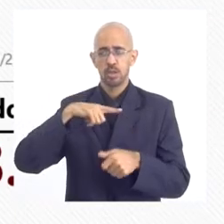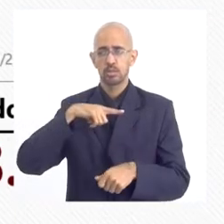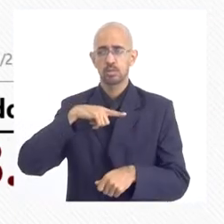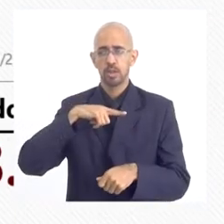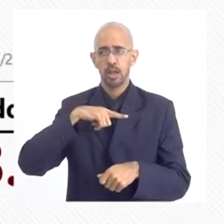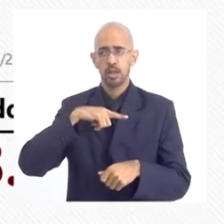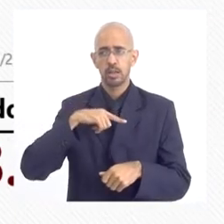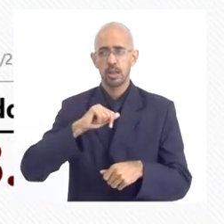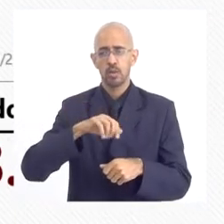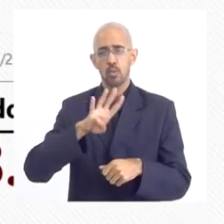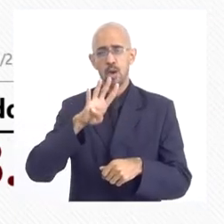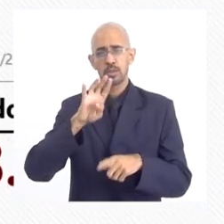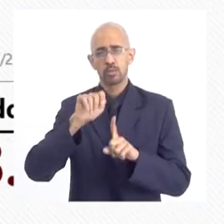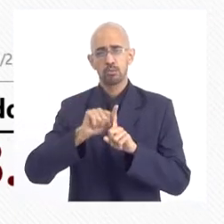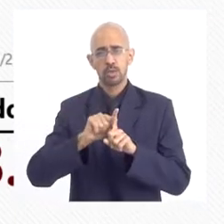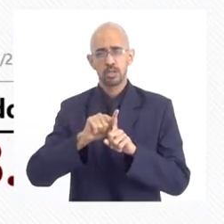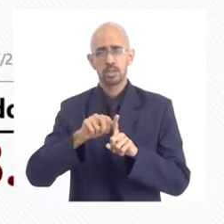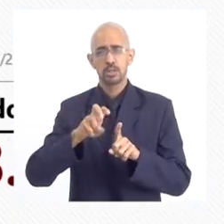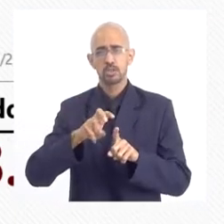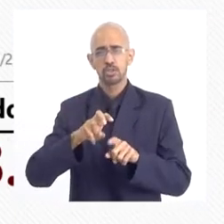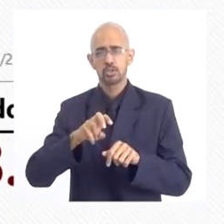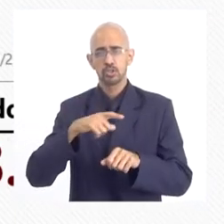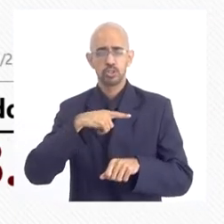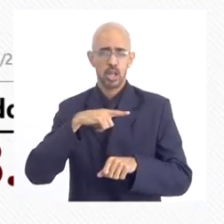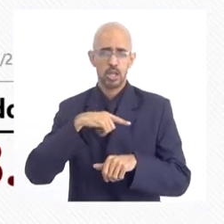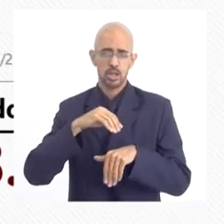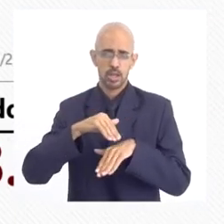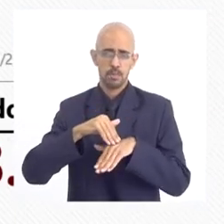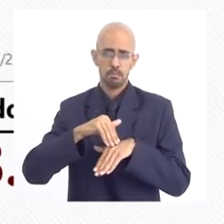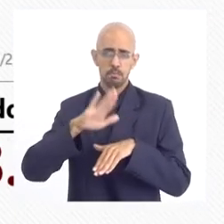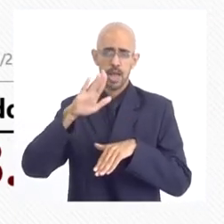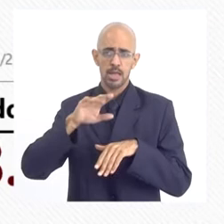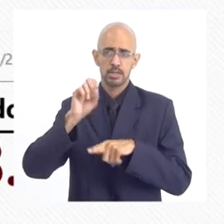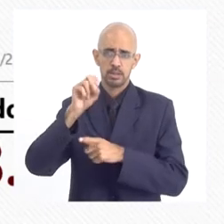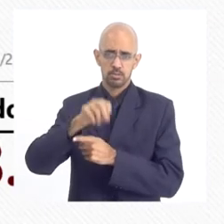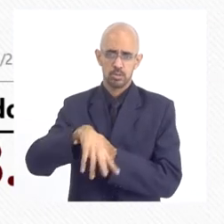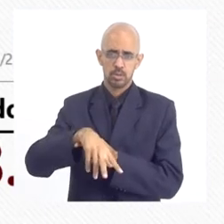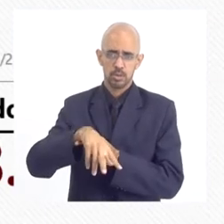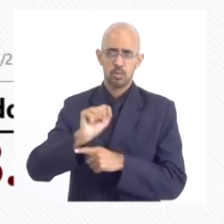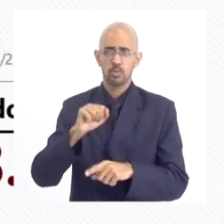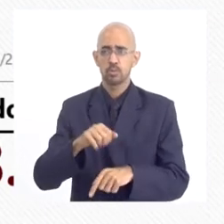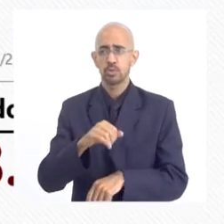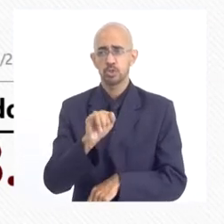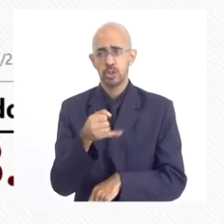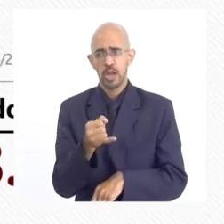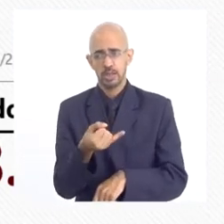sequencial, né? 4 meses que a gente vem crescendo. Aqui em janeiro de